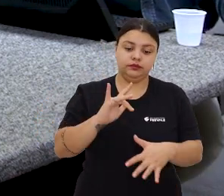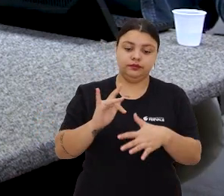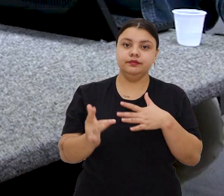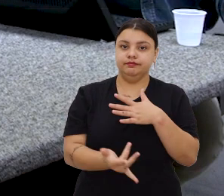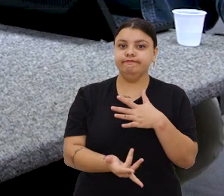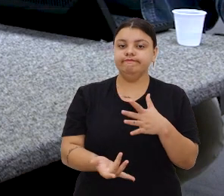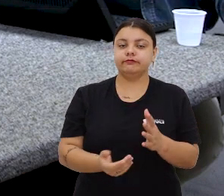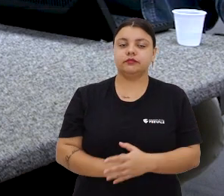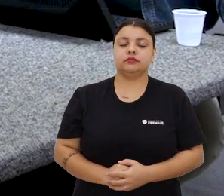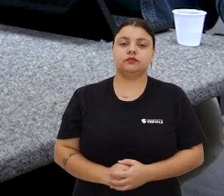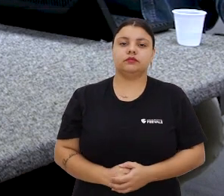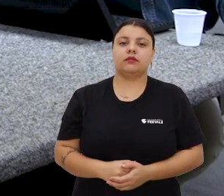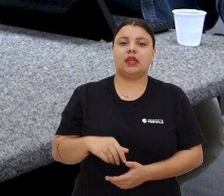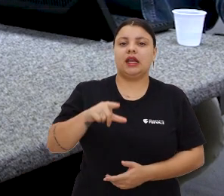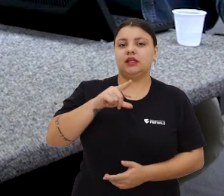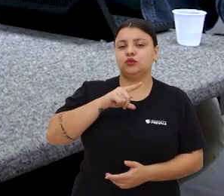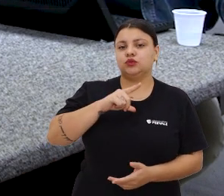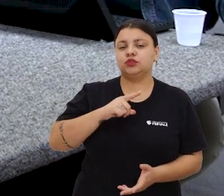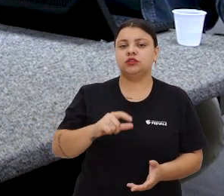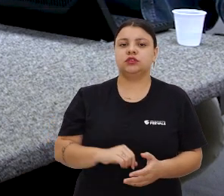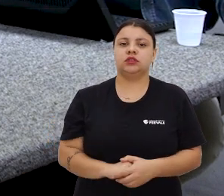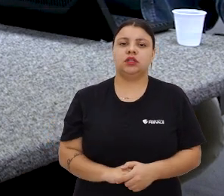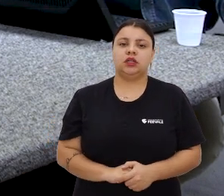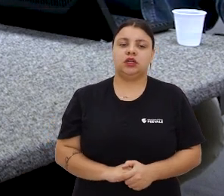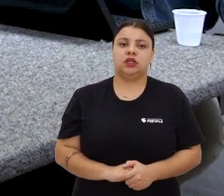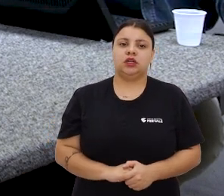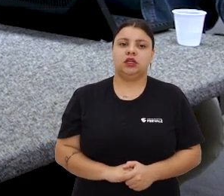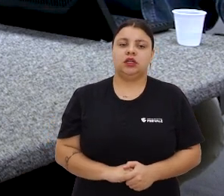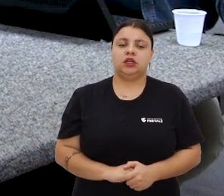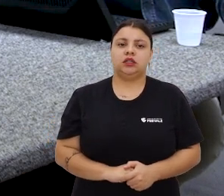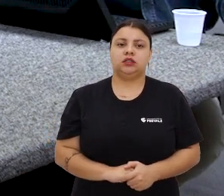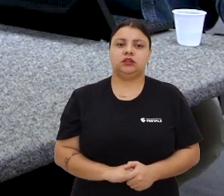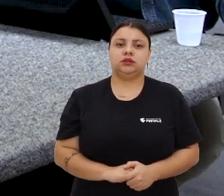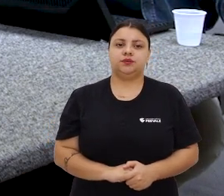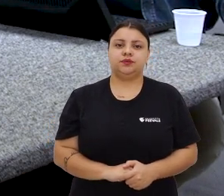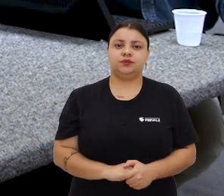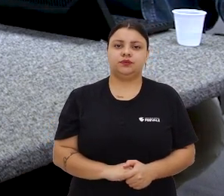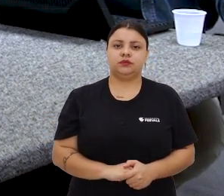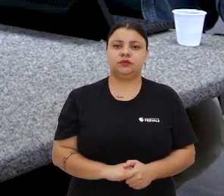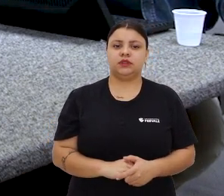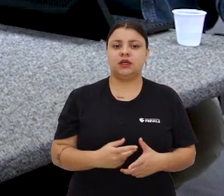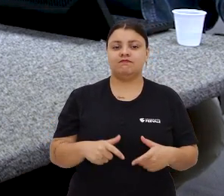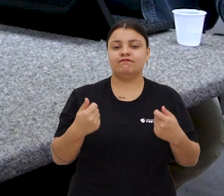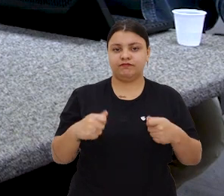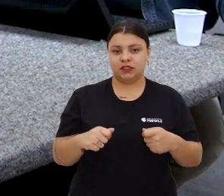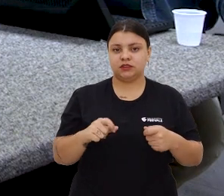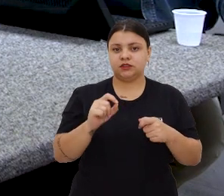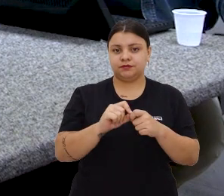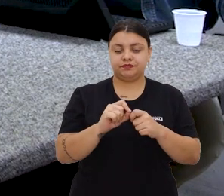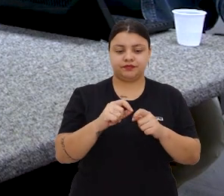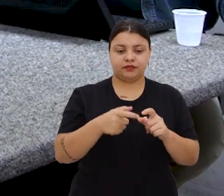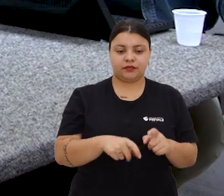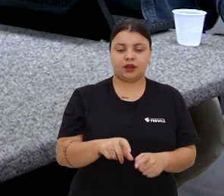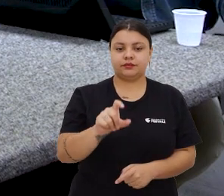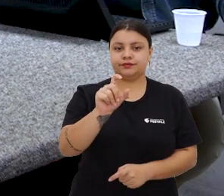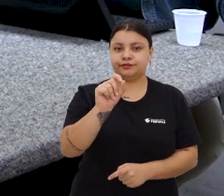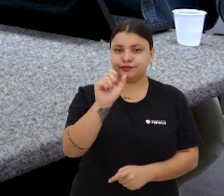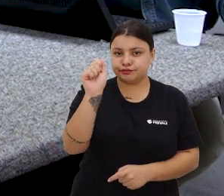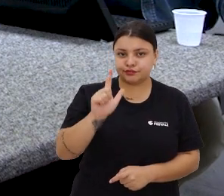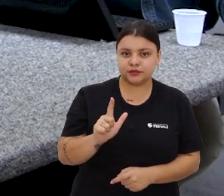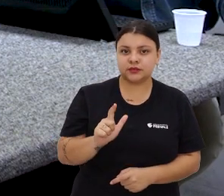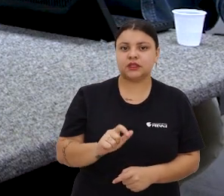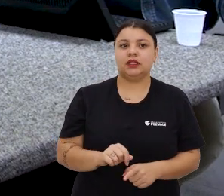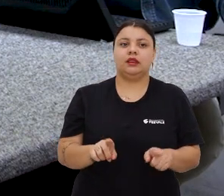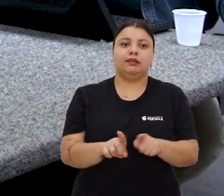redes sociais, né? Eu tinha e tive que abrir conta tanto em Twitter, como em